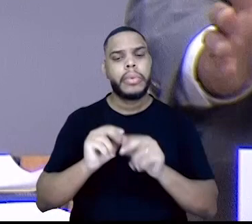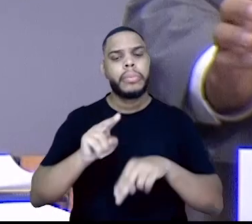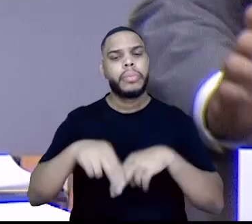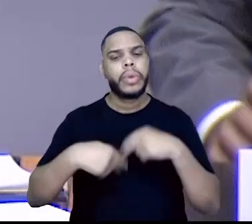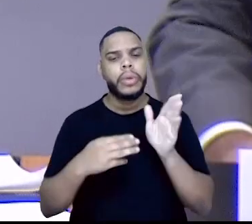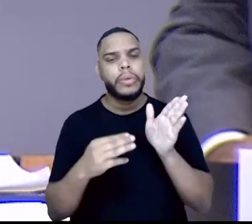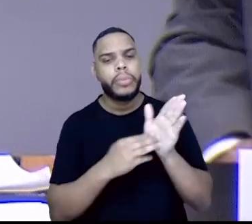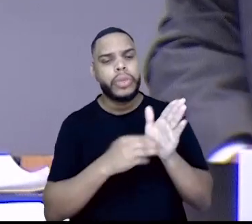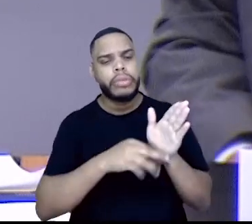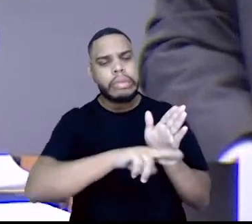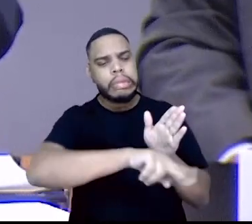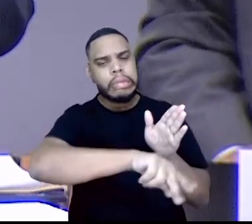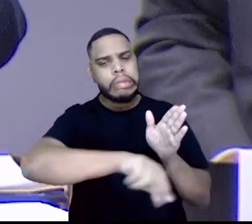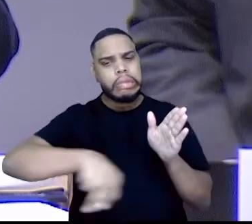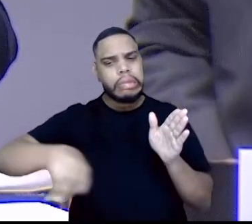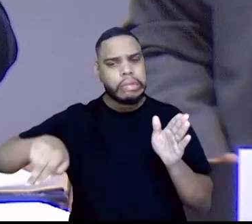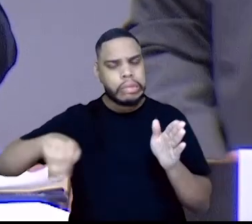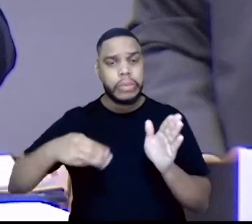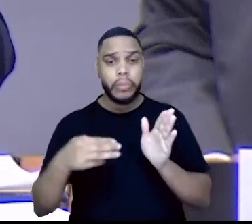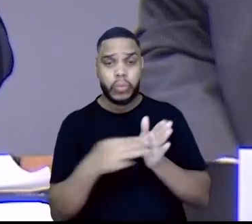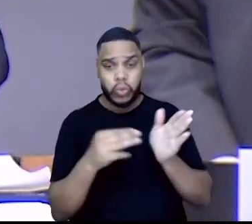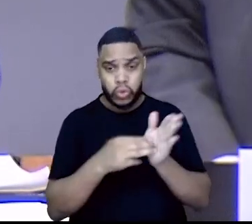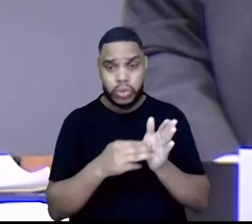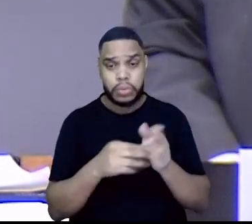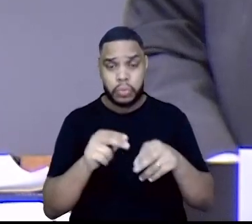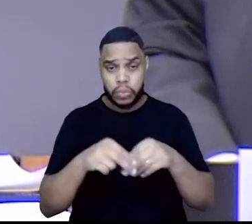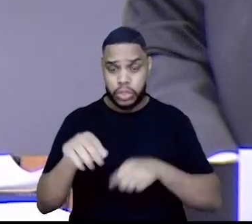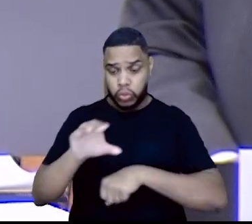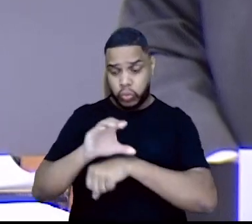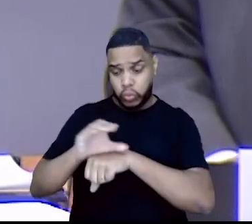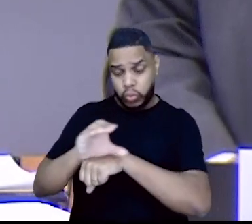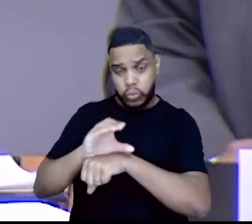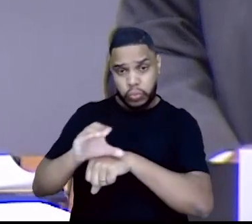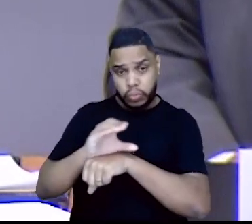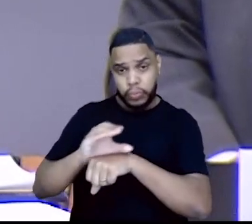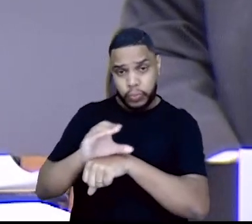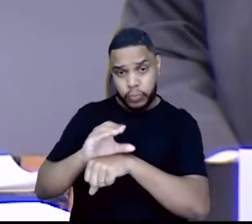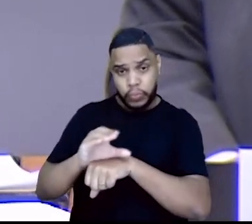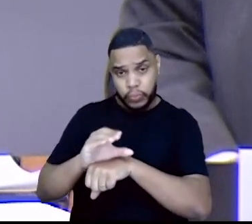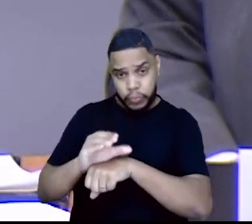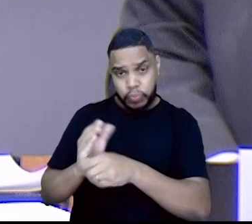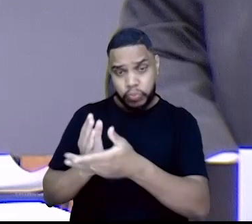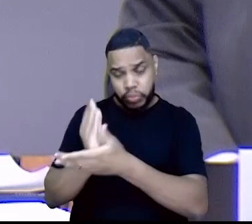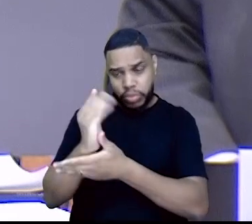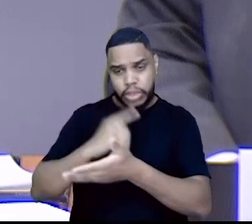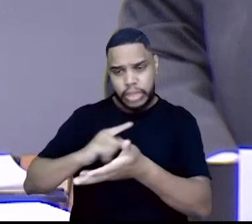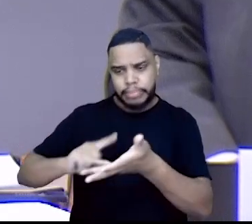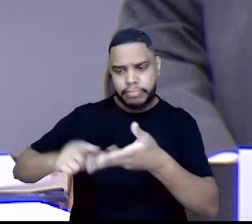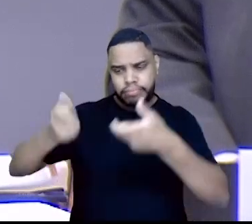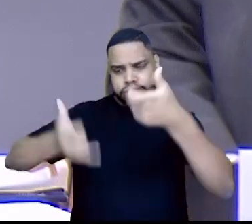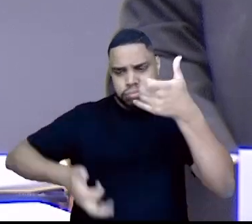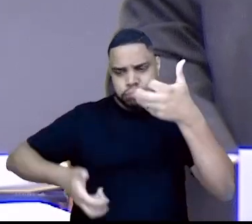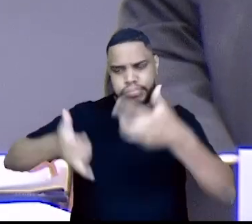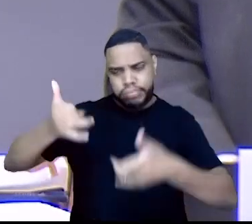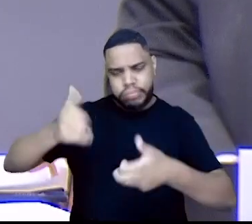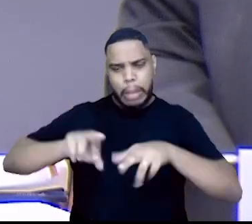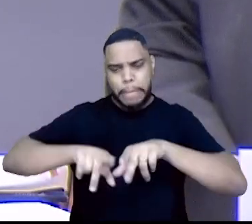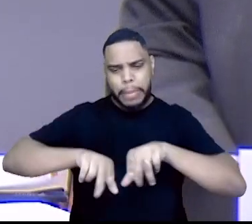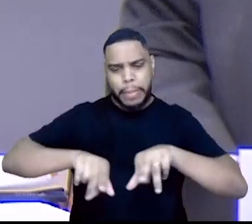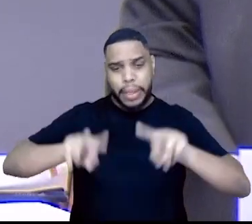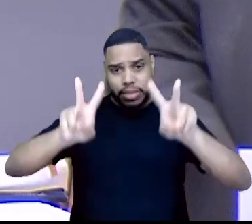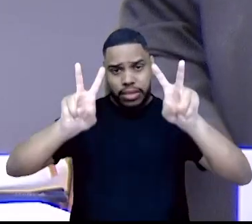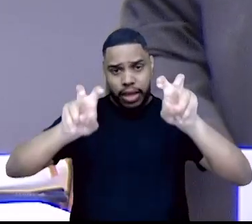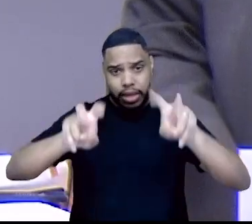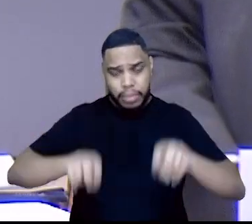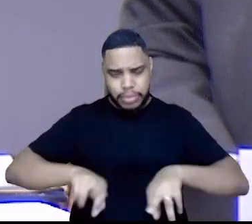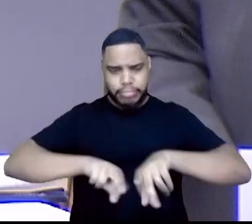variados. Em primeiro lugar, uma Constituição extremamente abrangente que cuida de temas